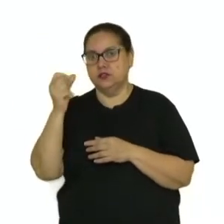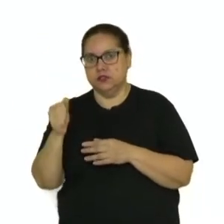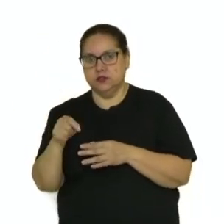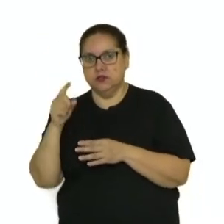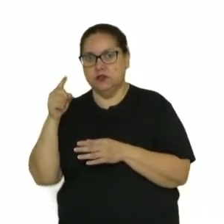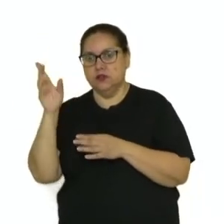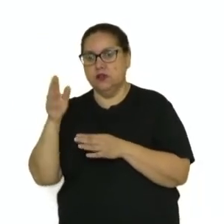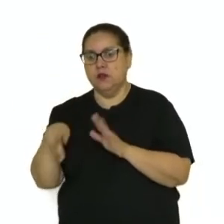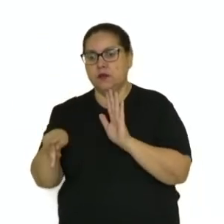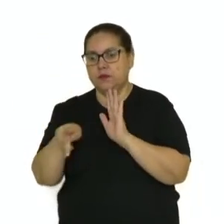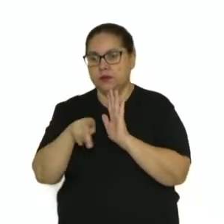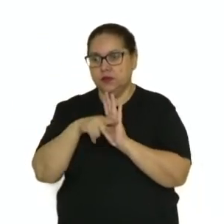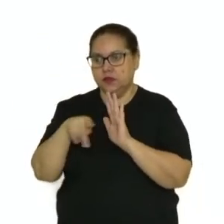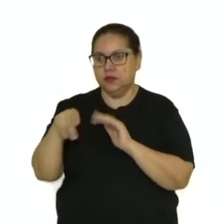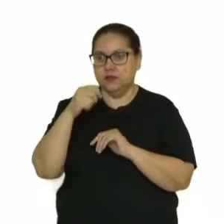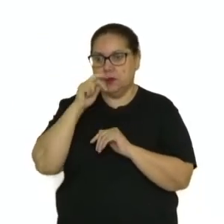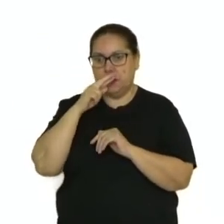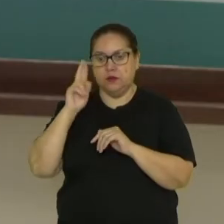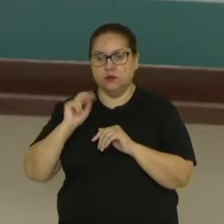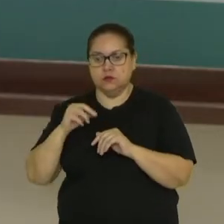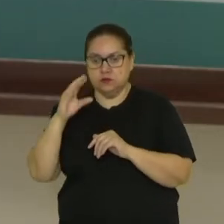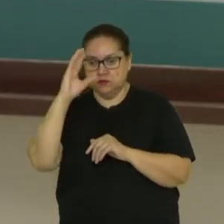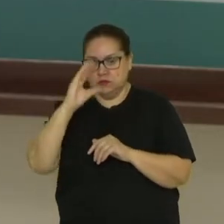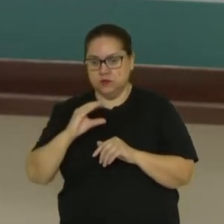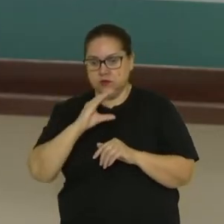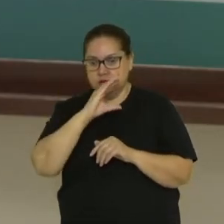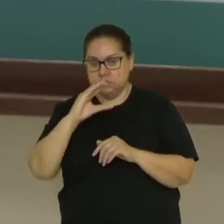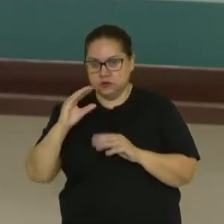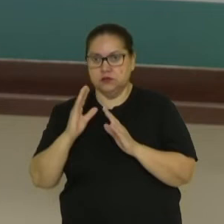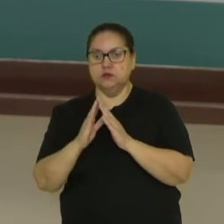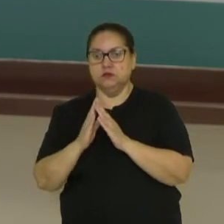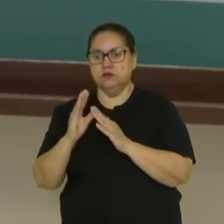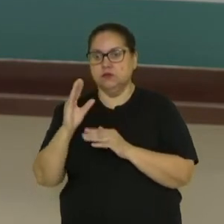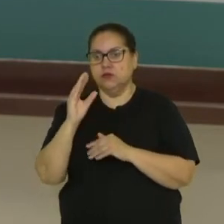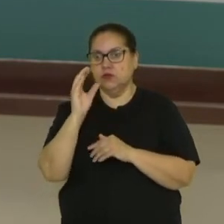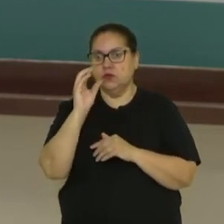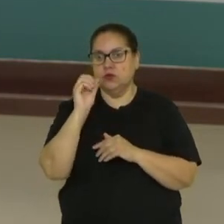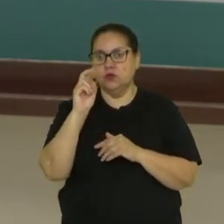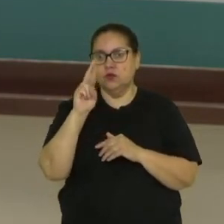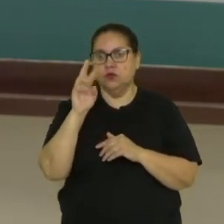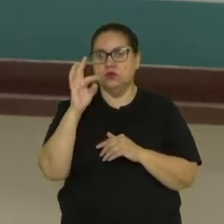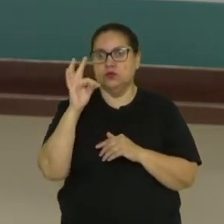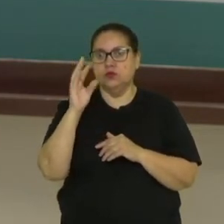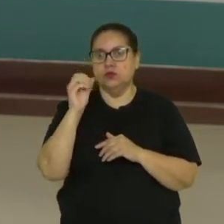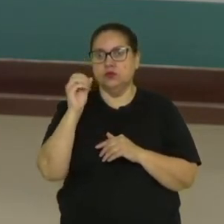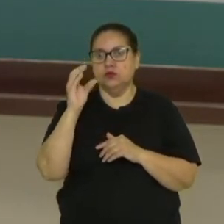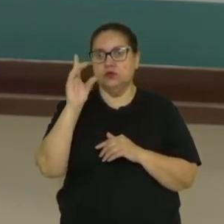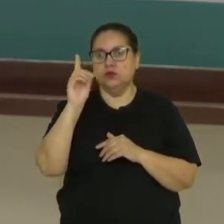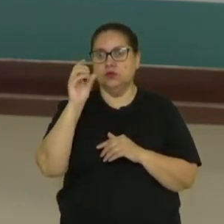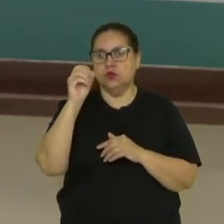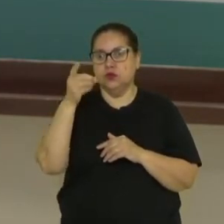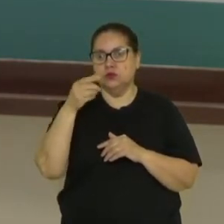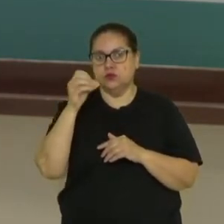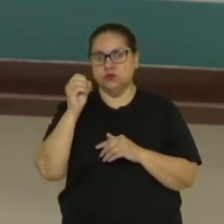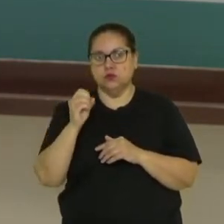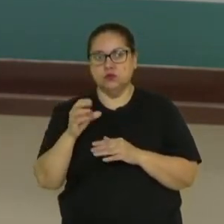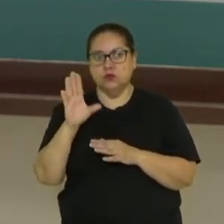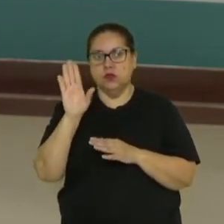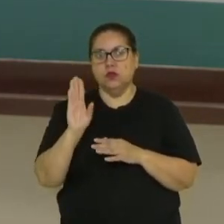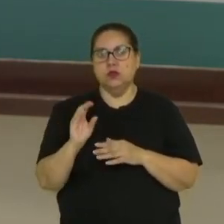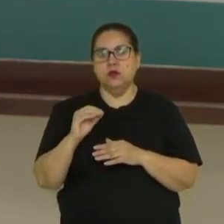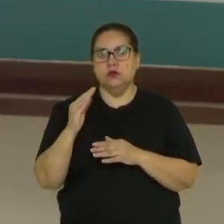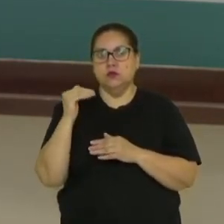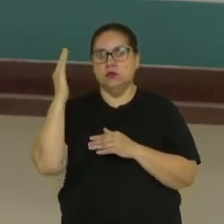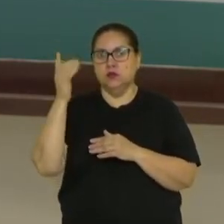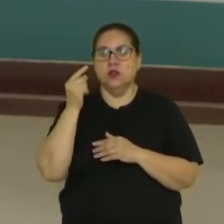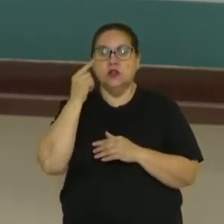é uma questão de cristãos ortodoxos nessa região aí predominantemente. Também temos o Extremo Oriente, que envolve